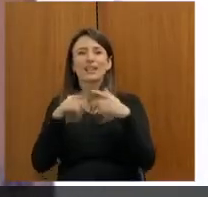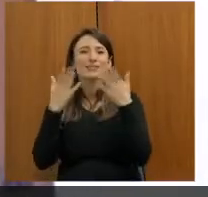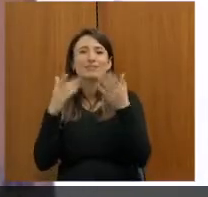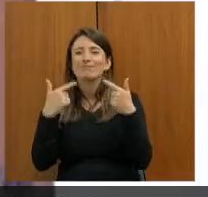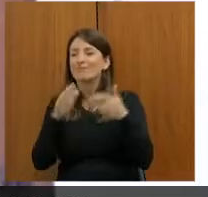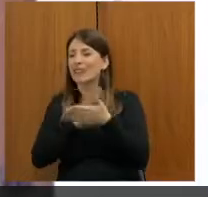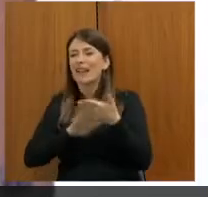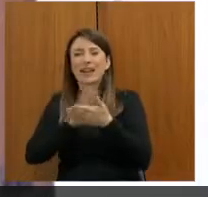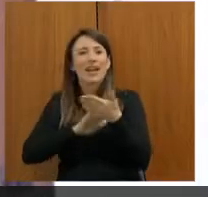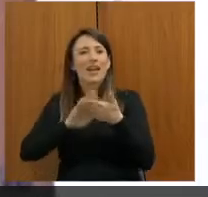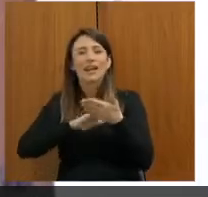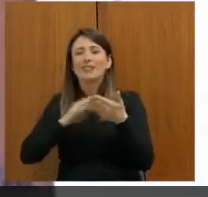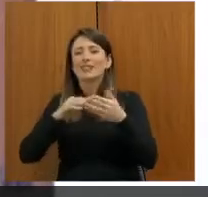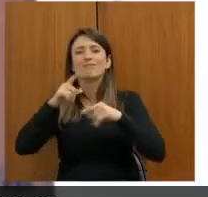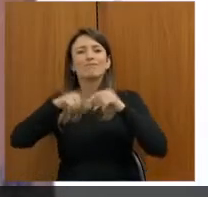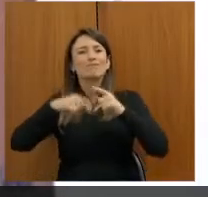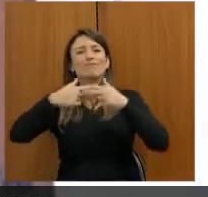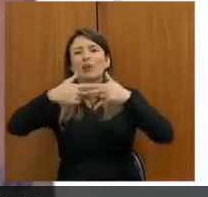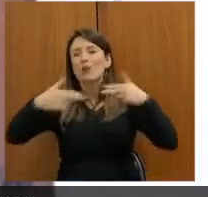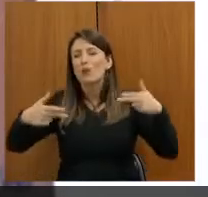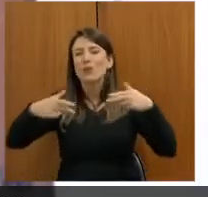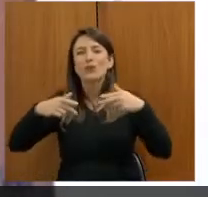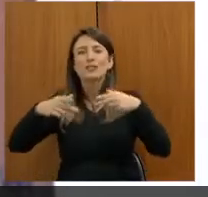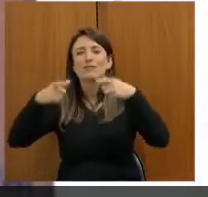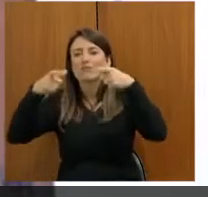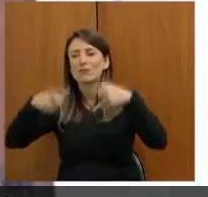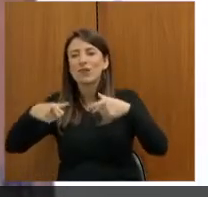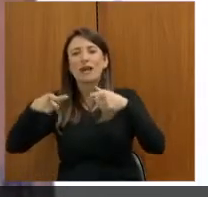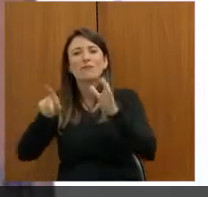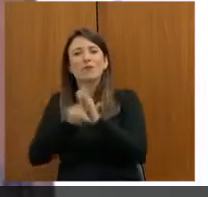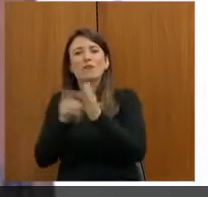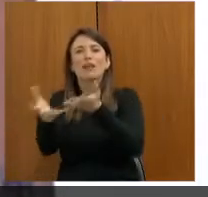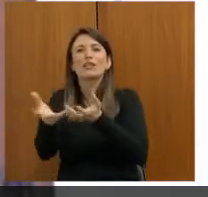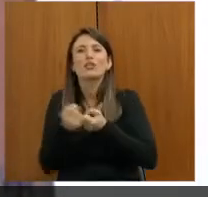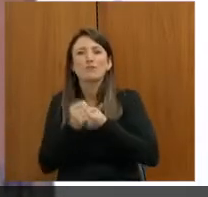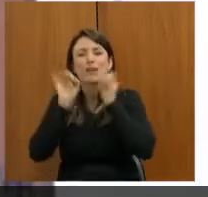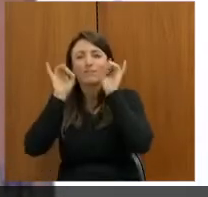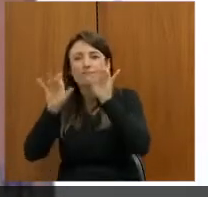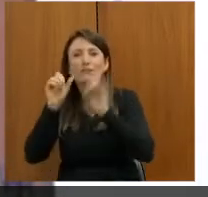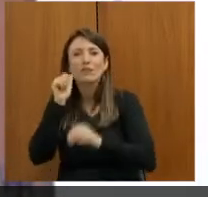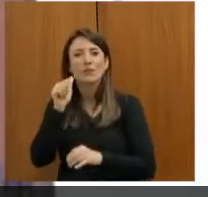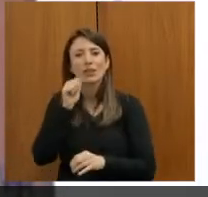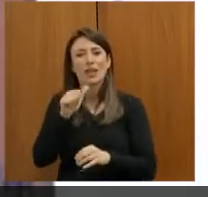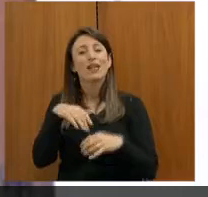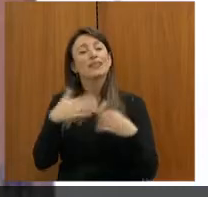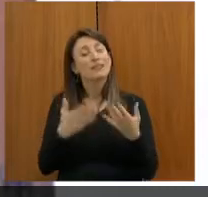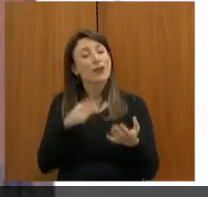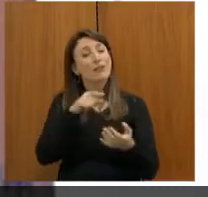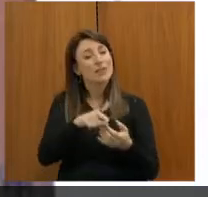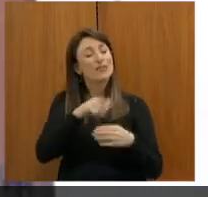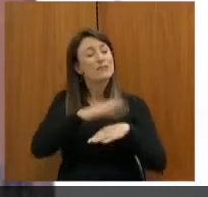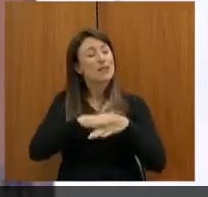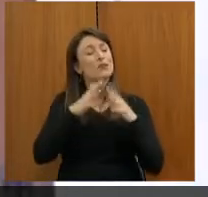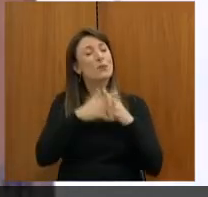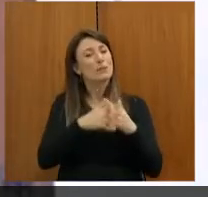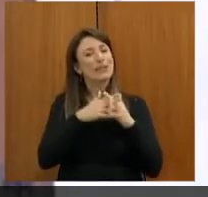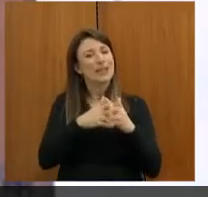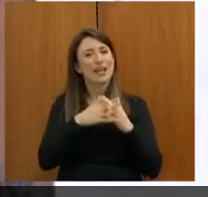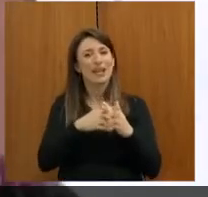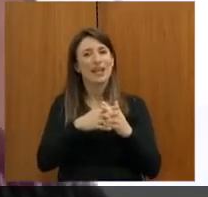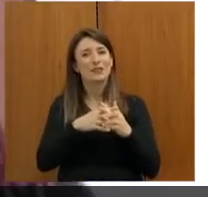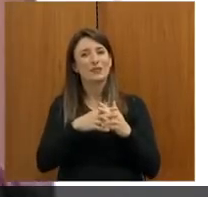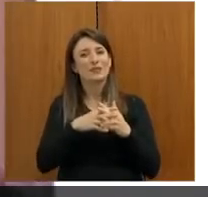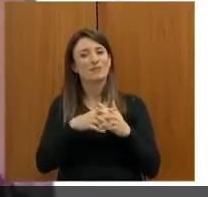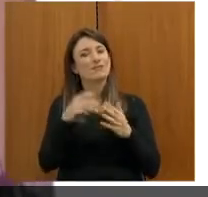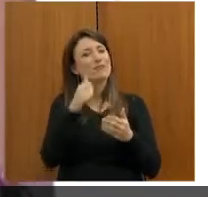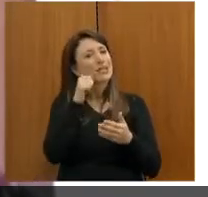especializados para esse atendimento isso gera uma fragilidade né dessa mulher porque ela vai ser atendida não é o que